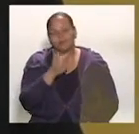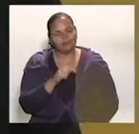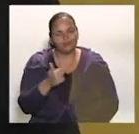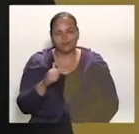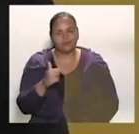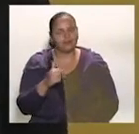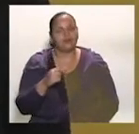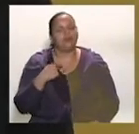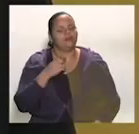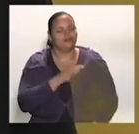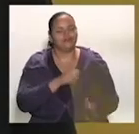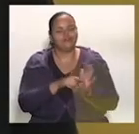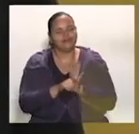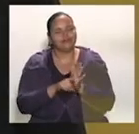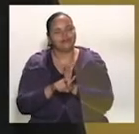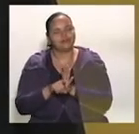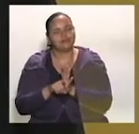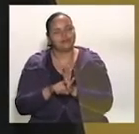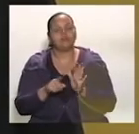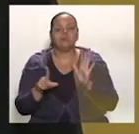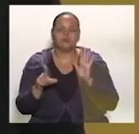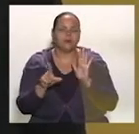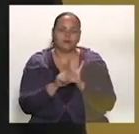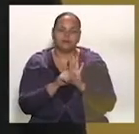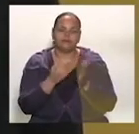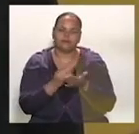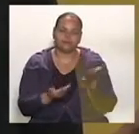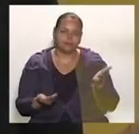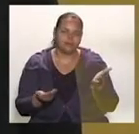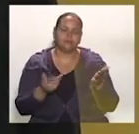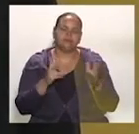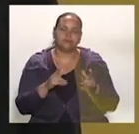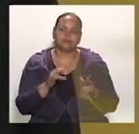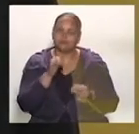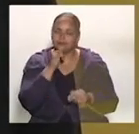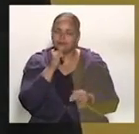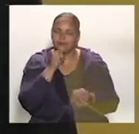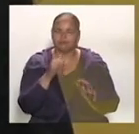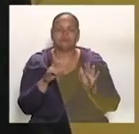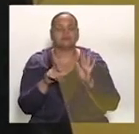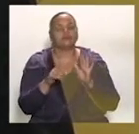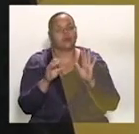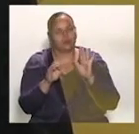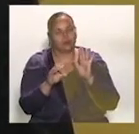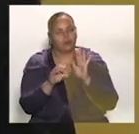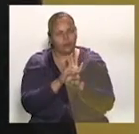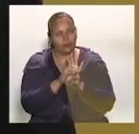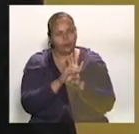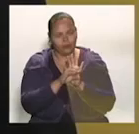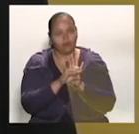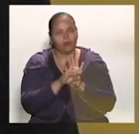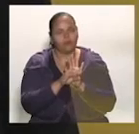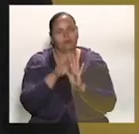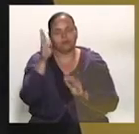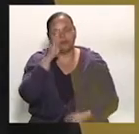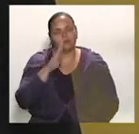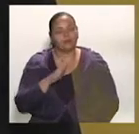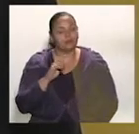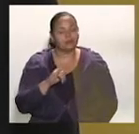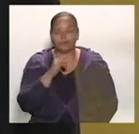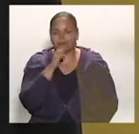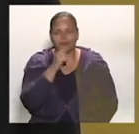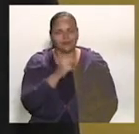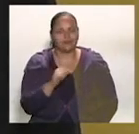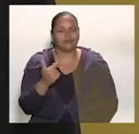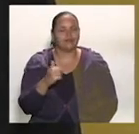a correspondente fiscalização, aquela lei se perde. Isso acontece com a lei, com a própria Constituição Nacional. Se